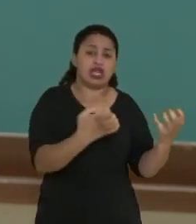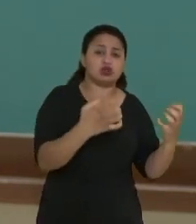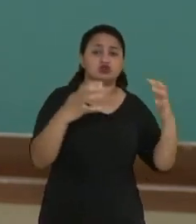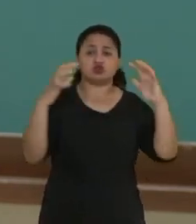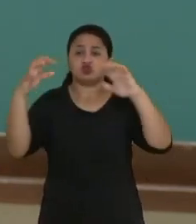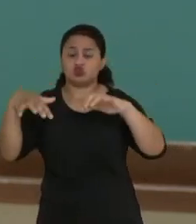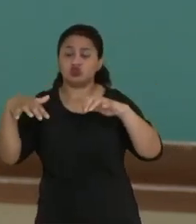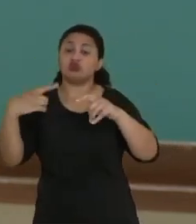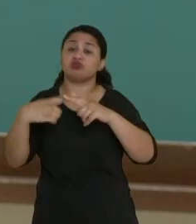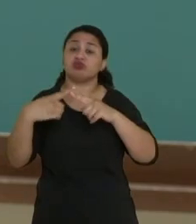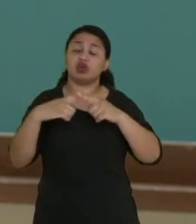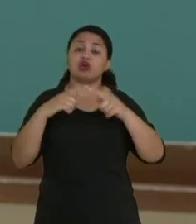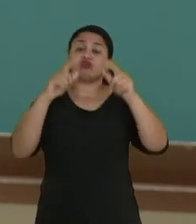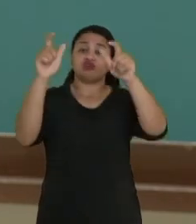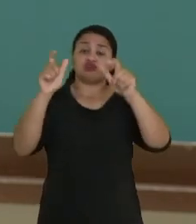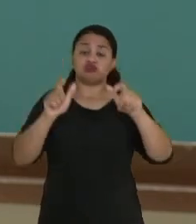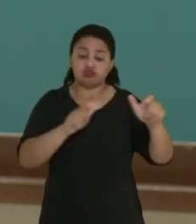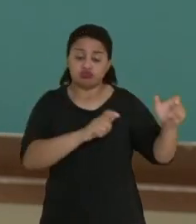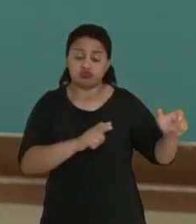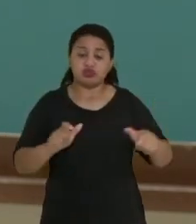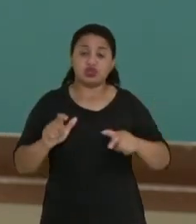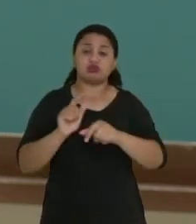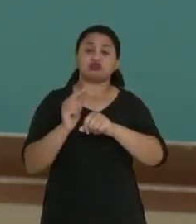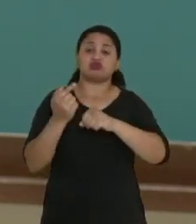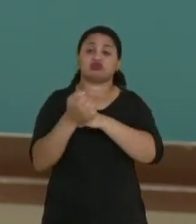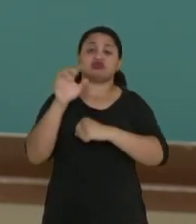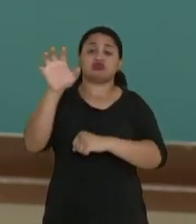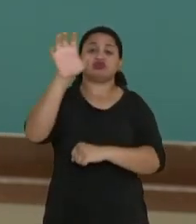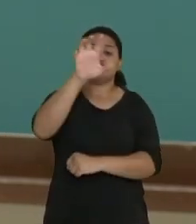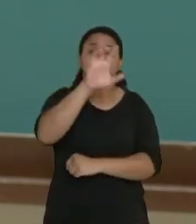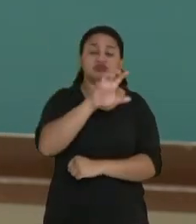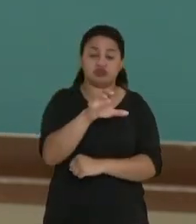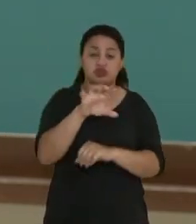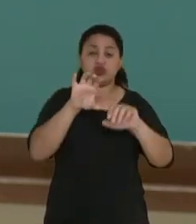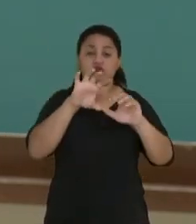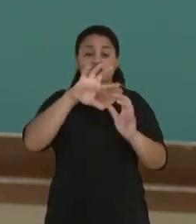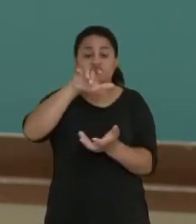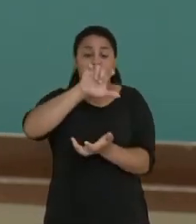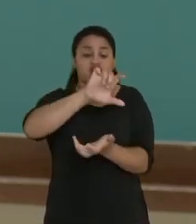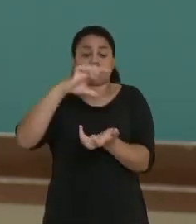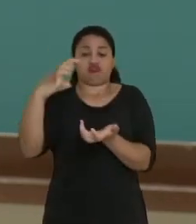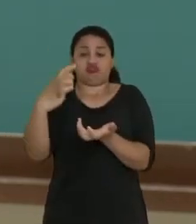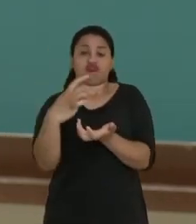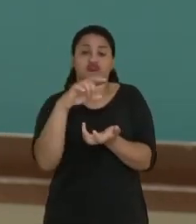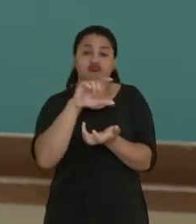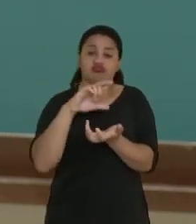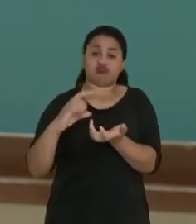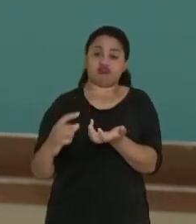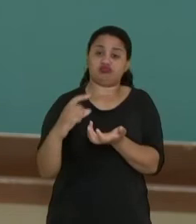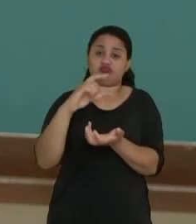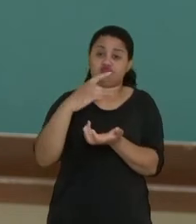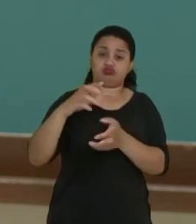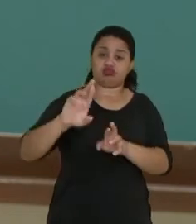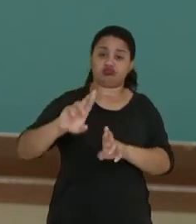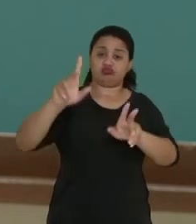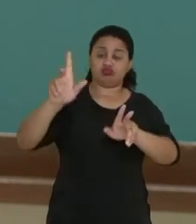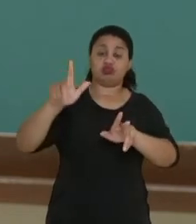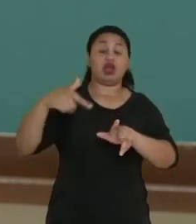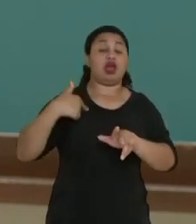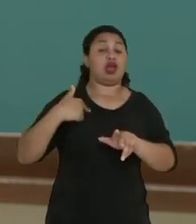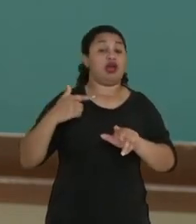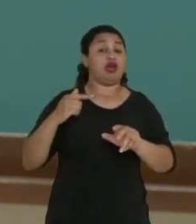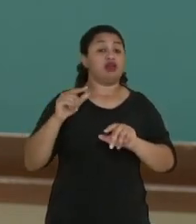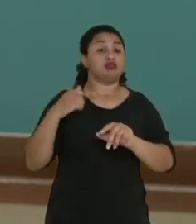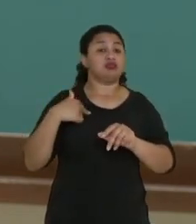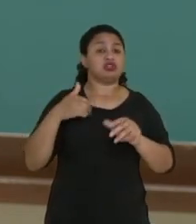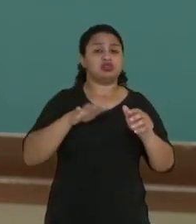dessa localização geográfica de cada uma das regiões em uma zona térmica diferente. Então, fator geográfico bem importante para